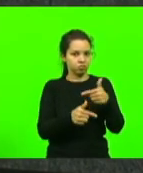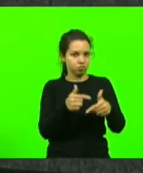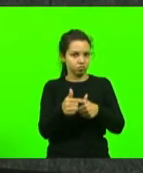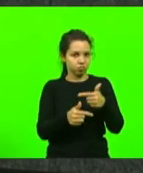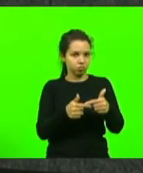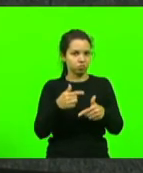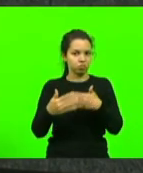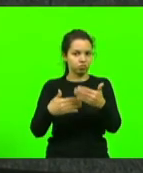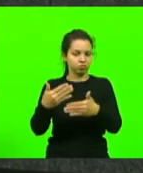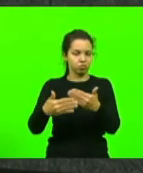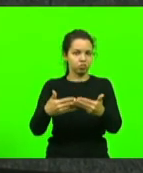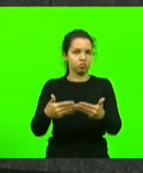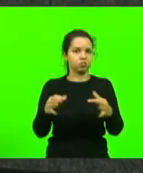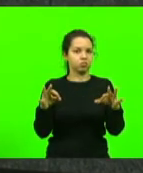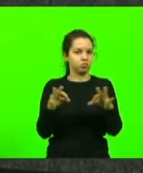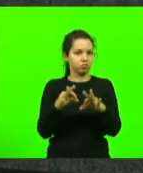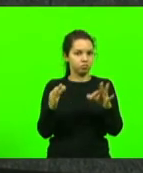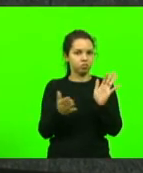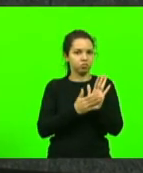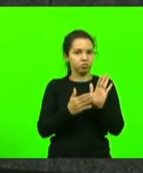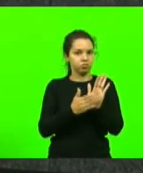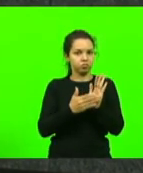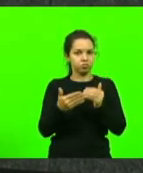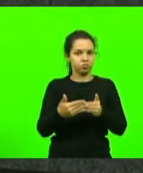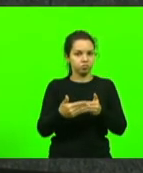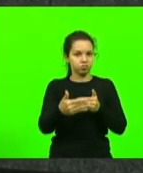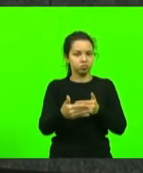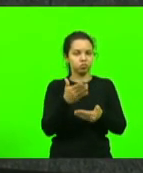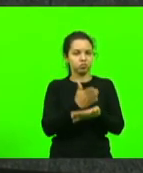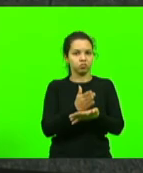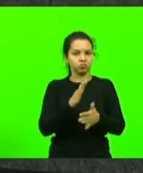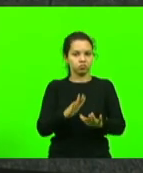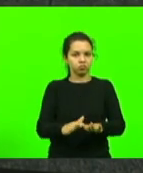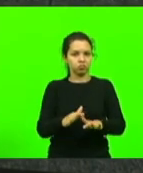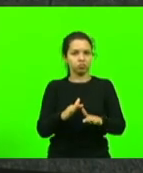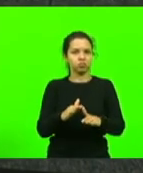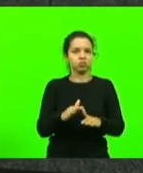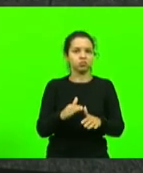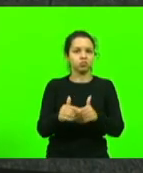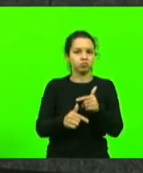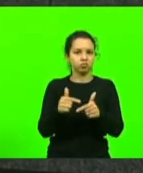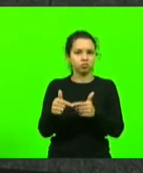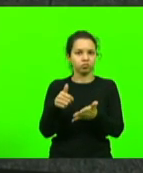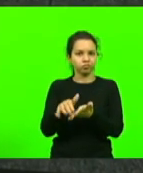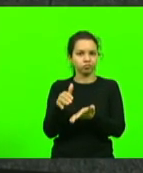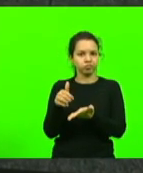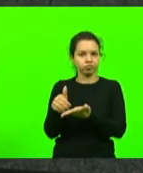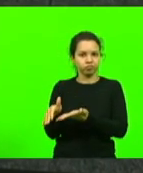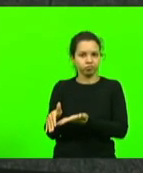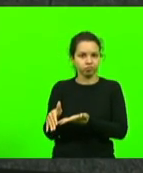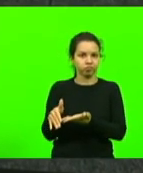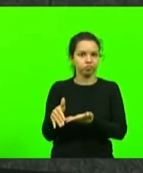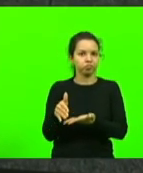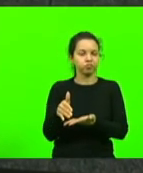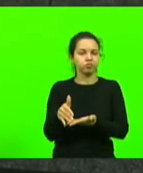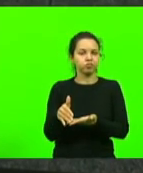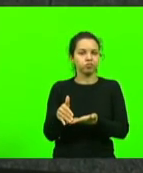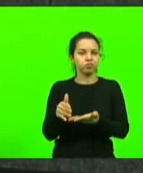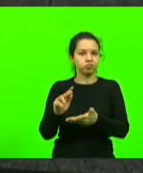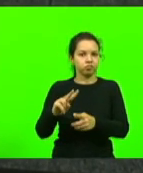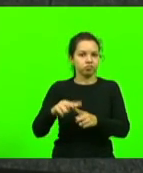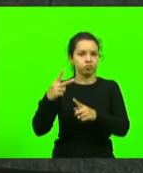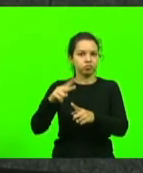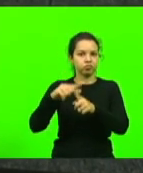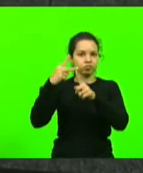nenhum a proposta Inicial era acabar com o desemprego e só multiplicou aí a quantidade de desemprego é